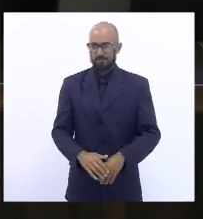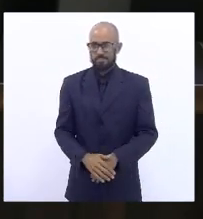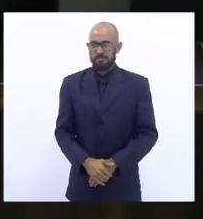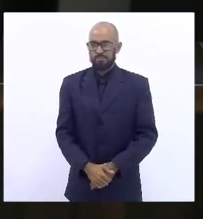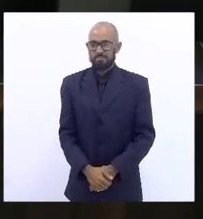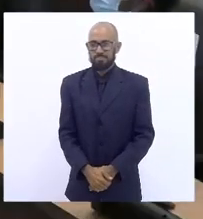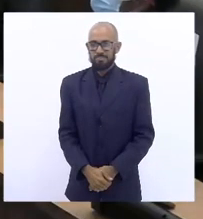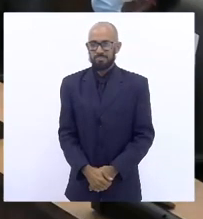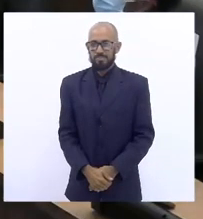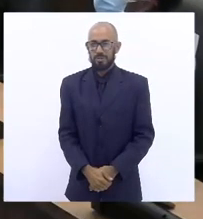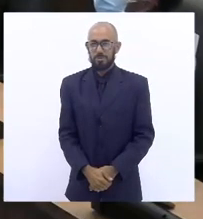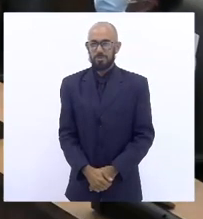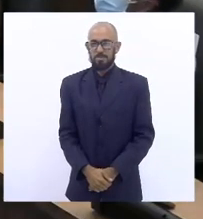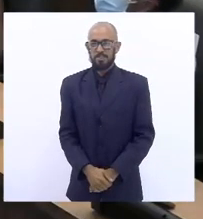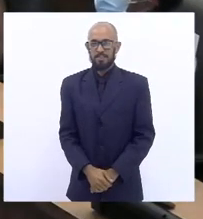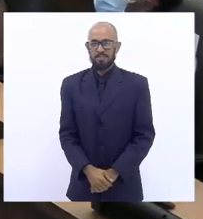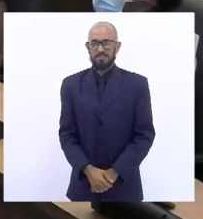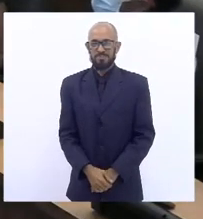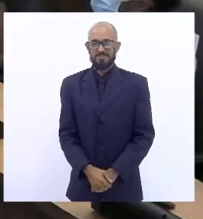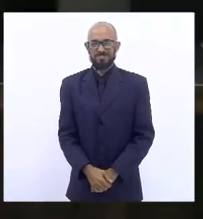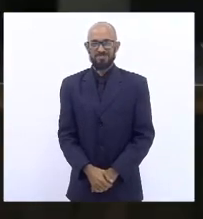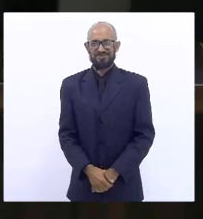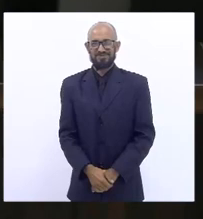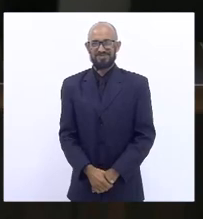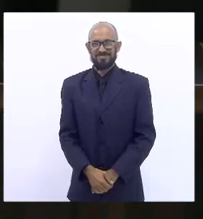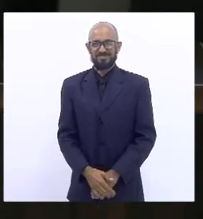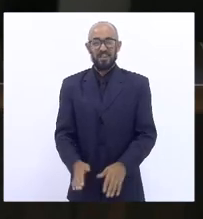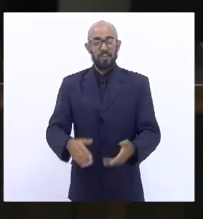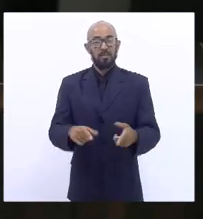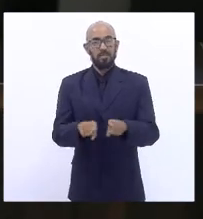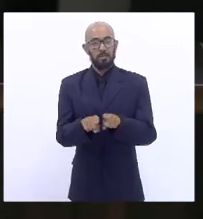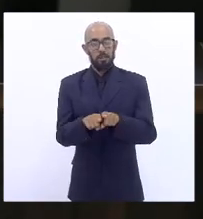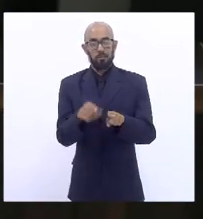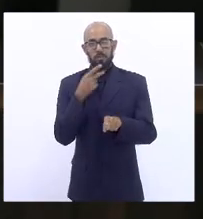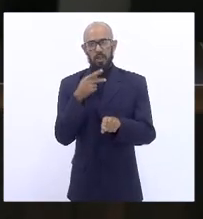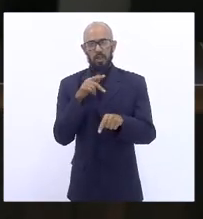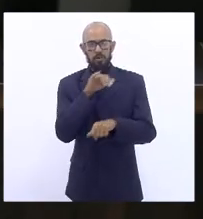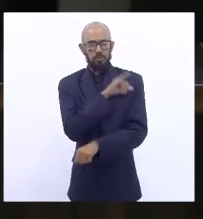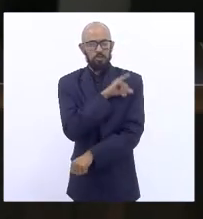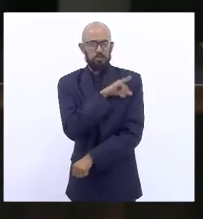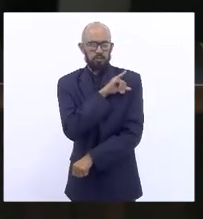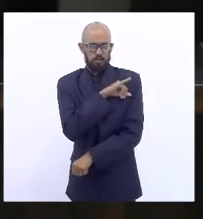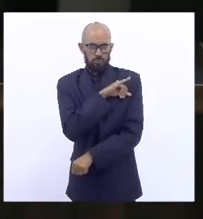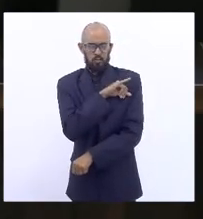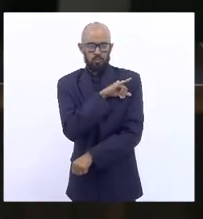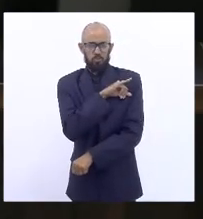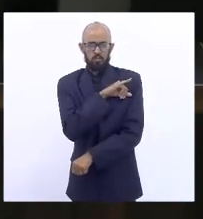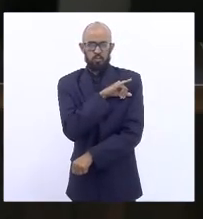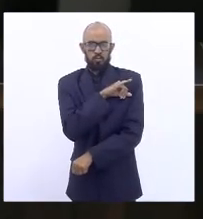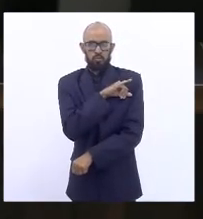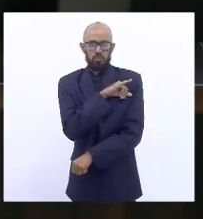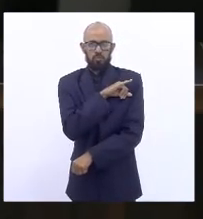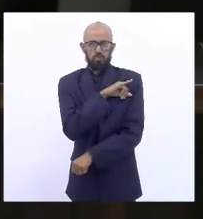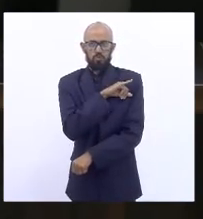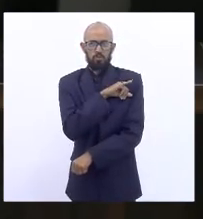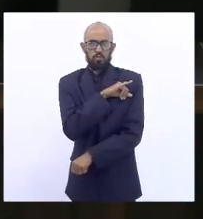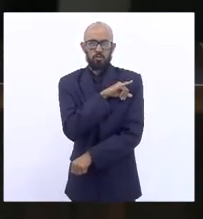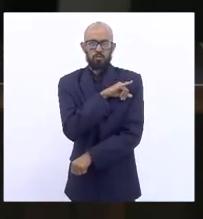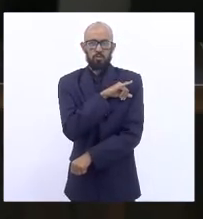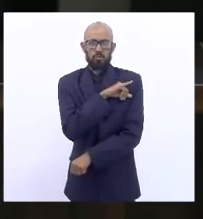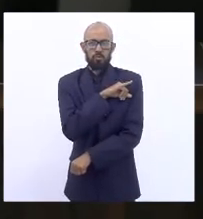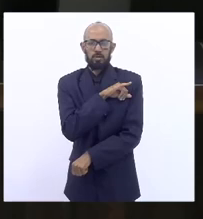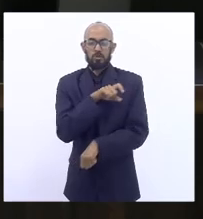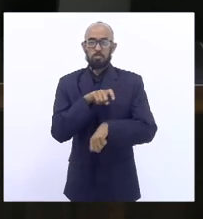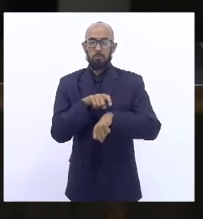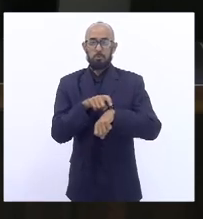LERJ. E quero também dizer que o Rio de Janeiro vive, senhoras e senhores, neste